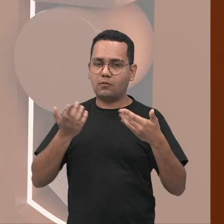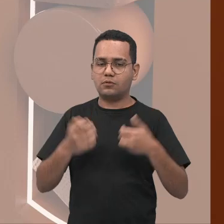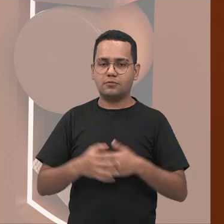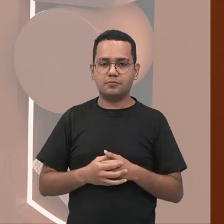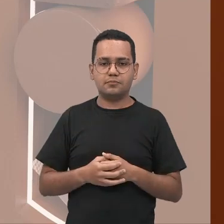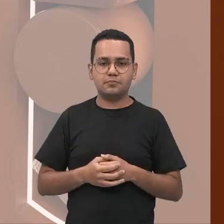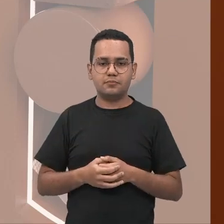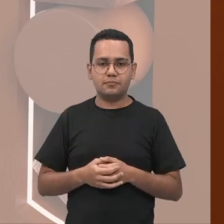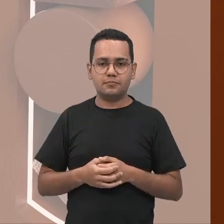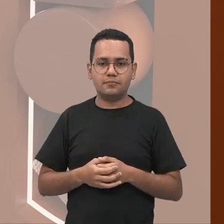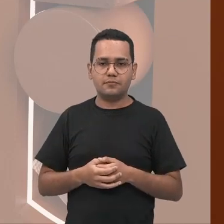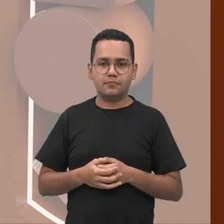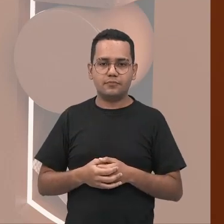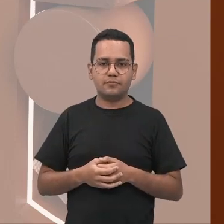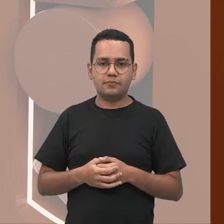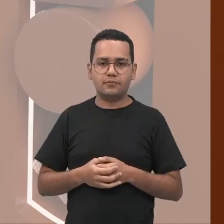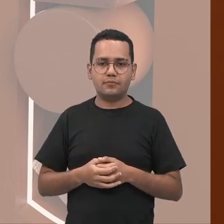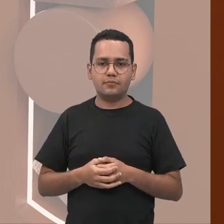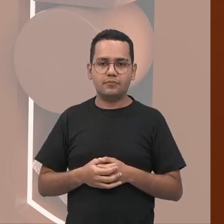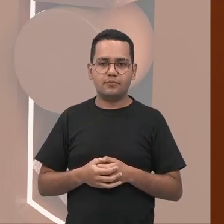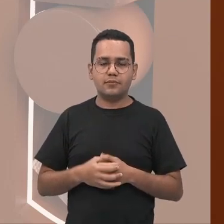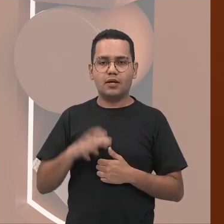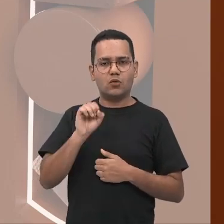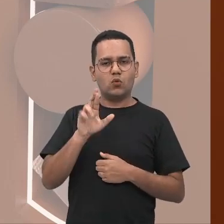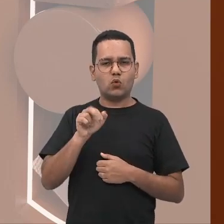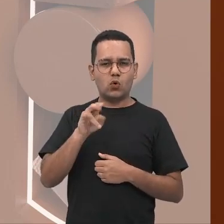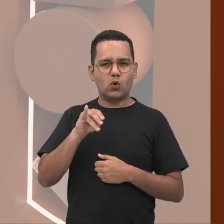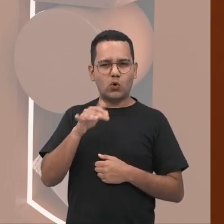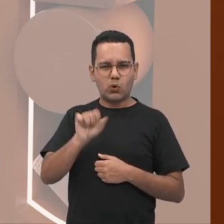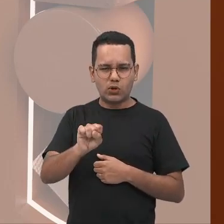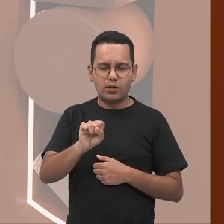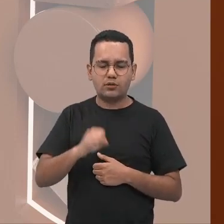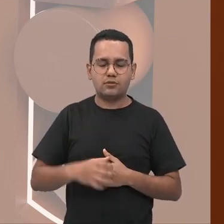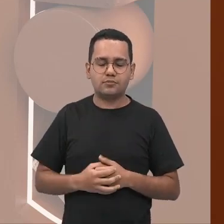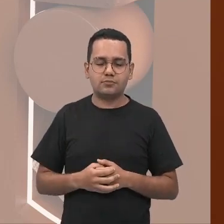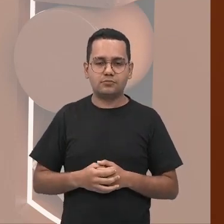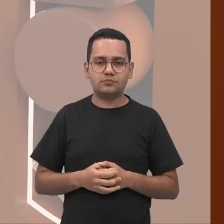né? Os coronéis aí da